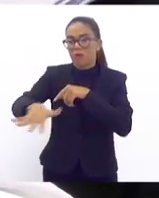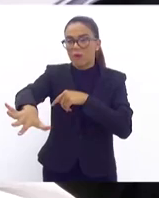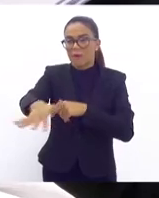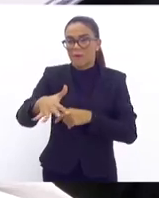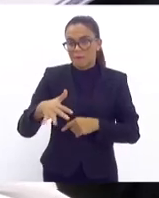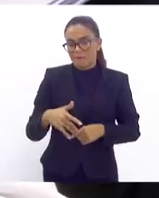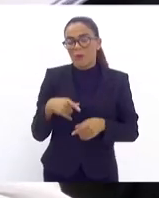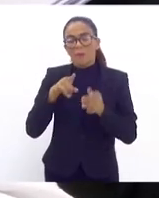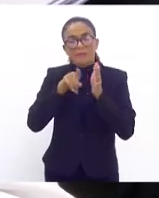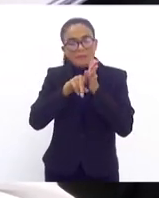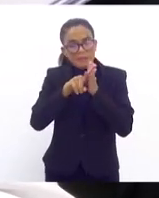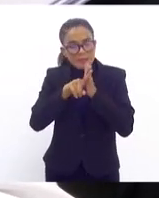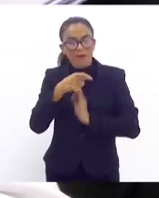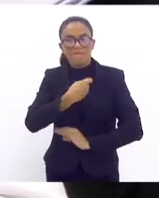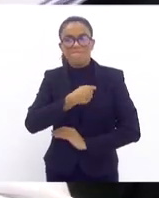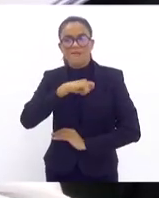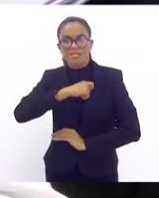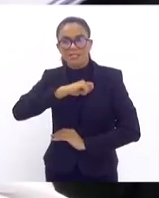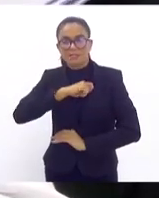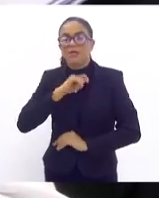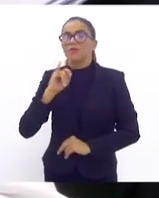né, é responsável também.